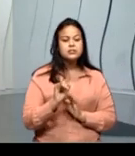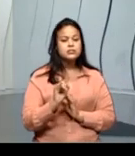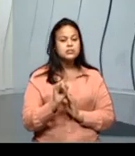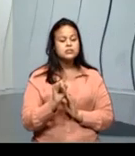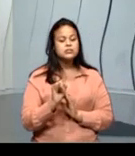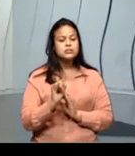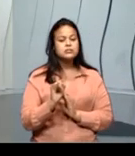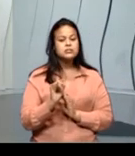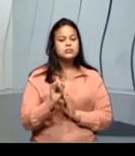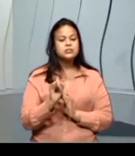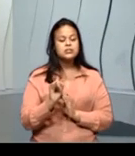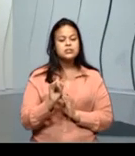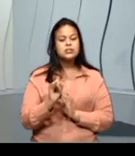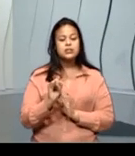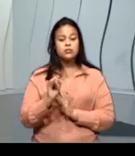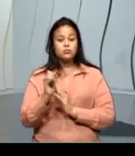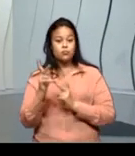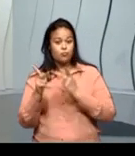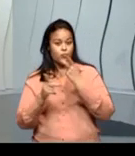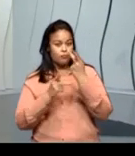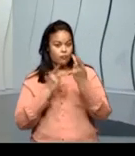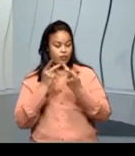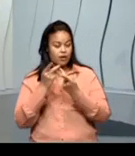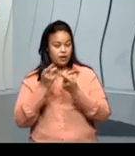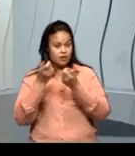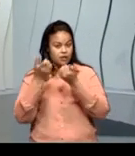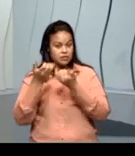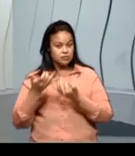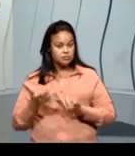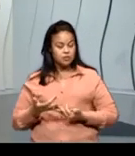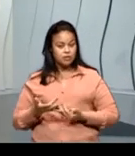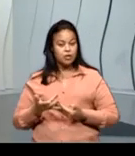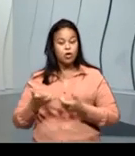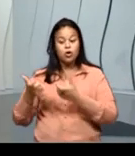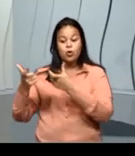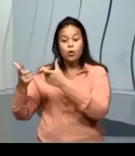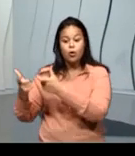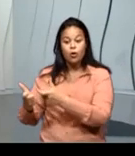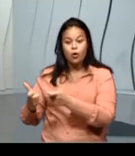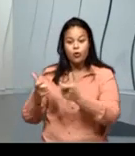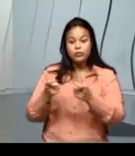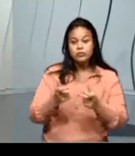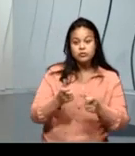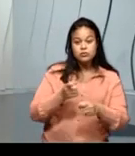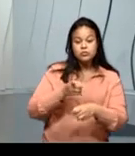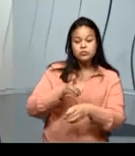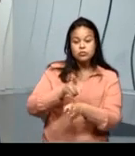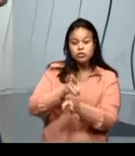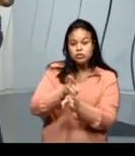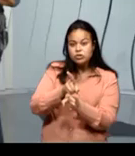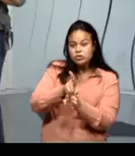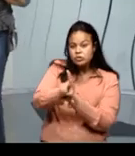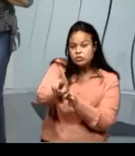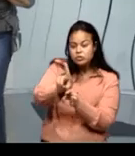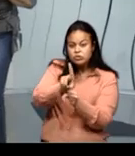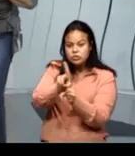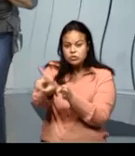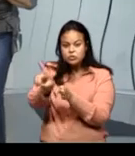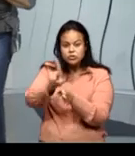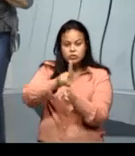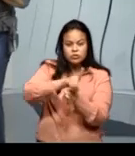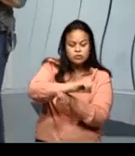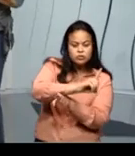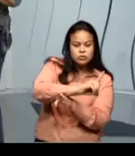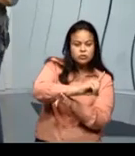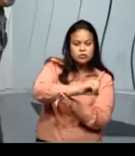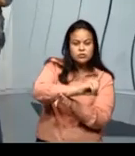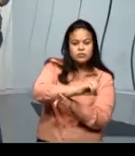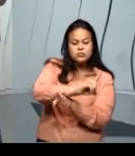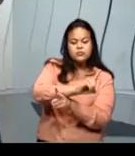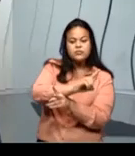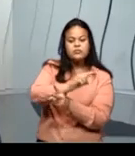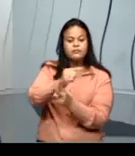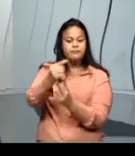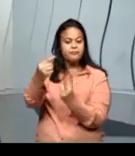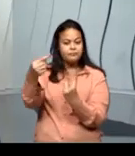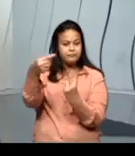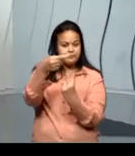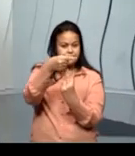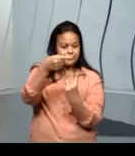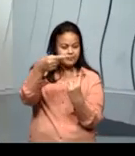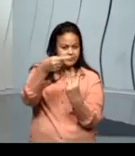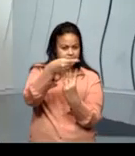de direção e sentido. Então, todas as grandezas vetoriais, elas